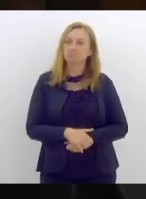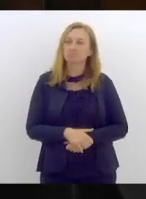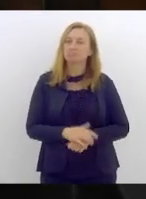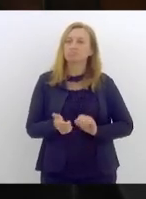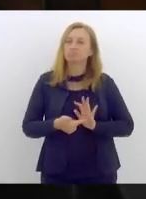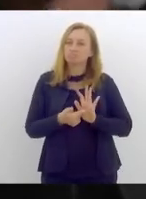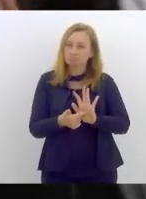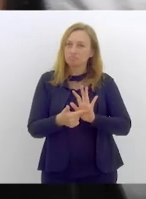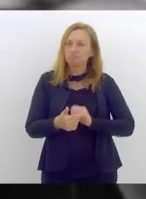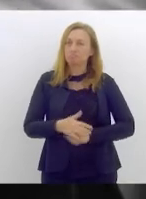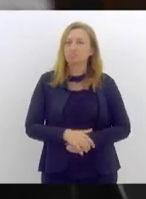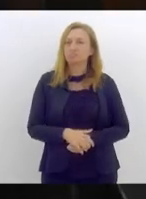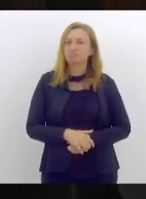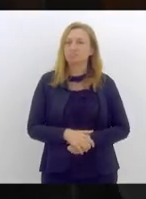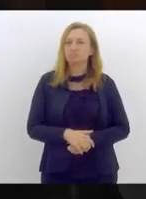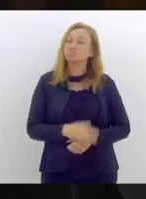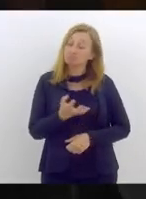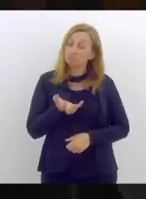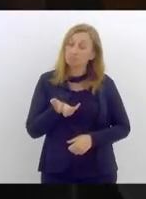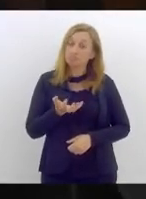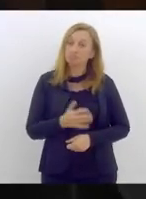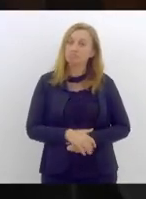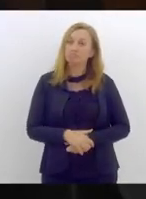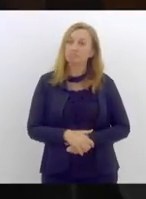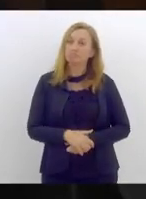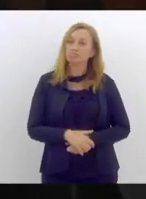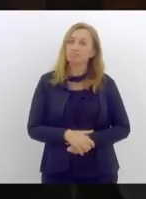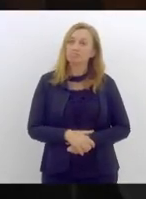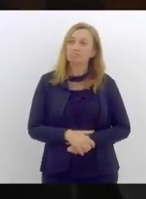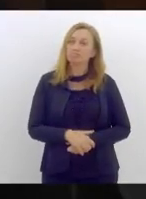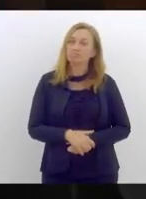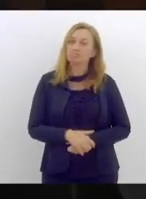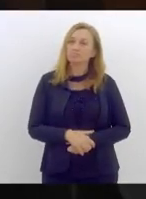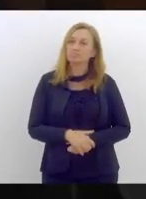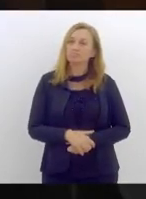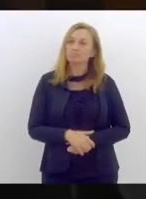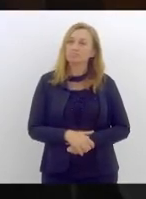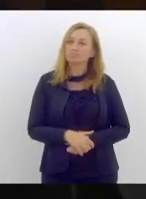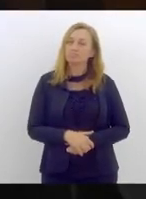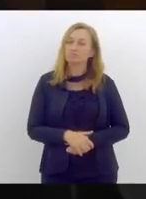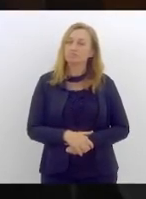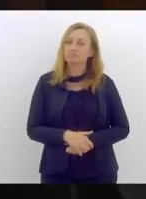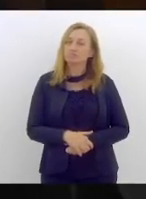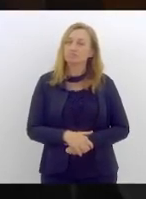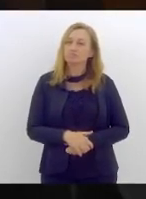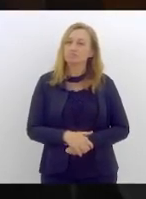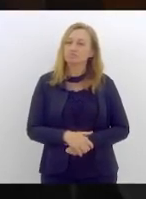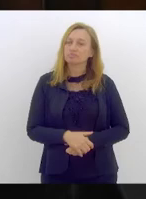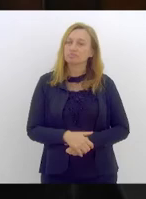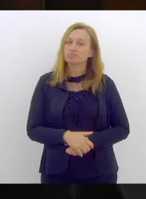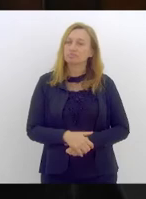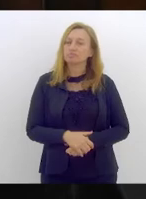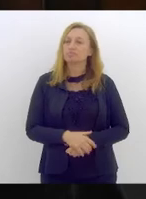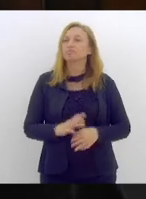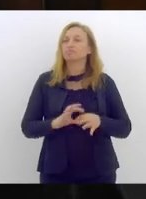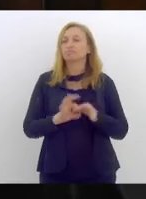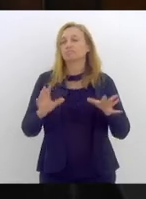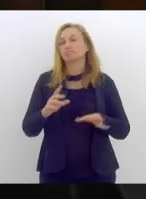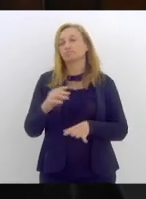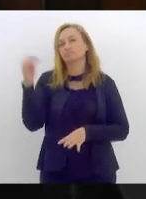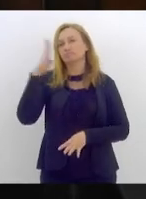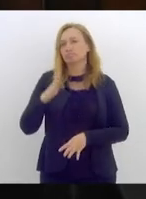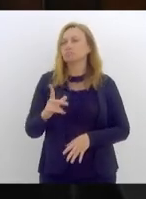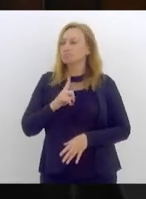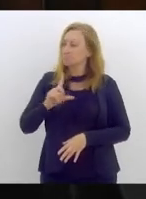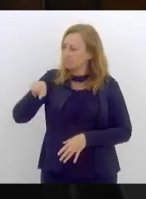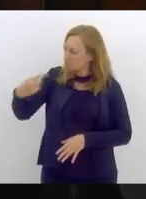demonstrações de que querem é uma estabilidade institucional no Brasil pode ter um outro General